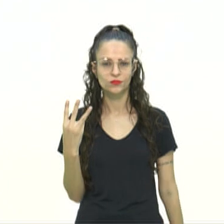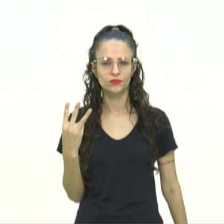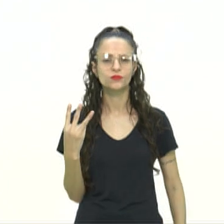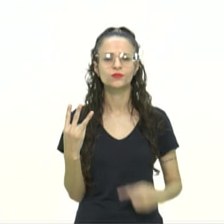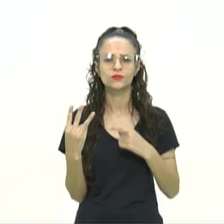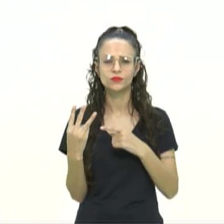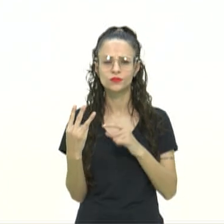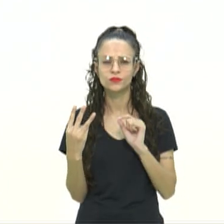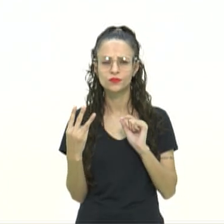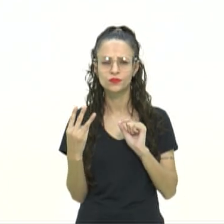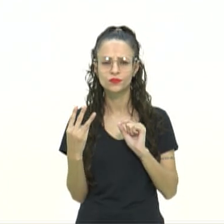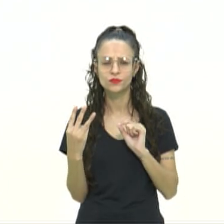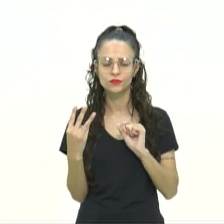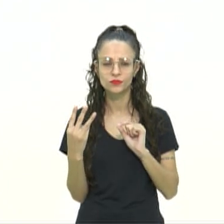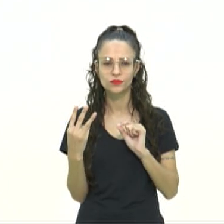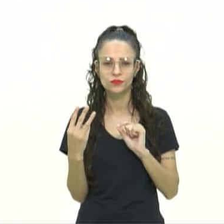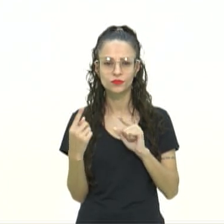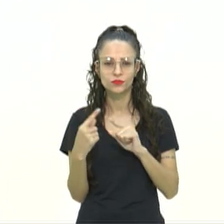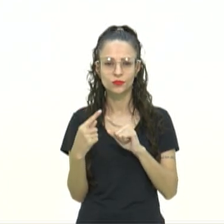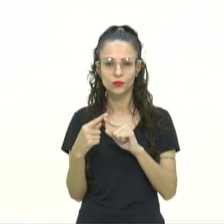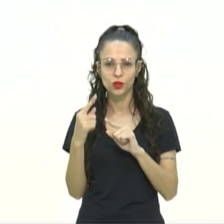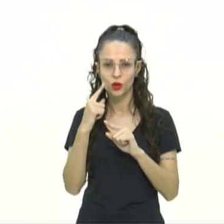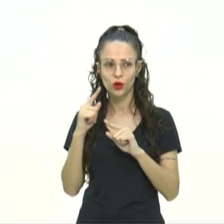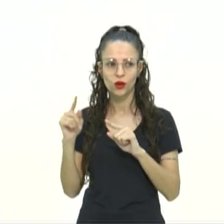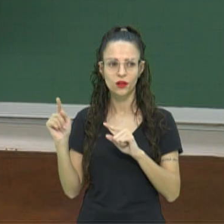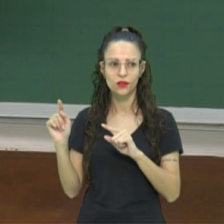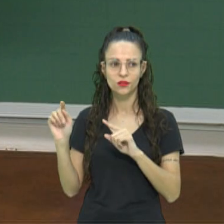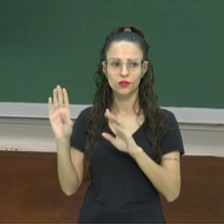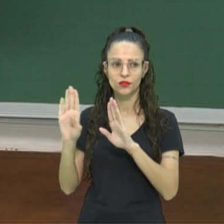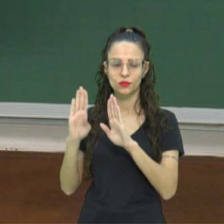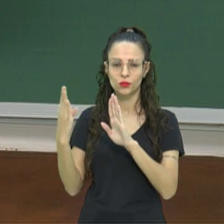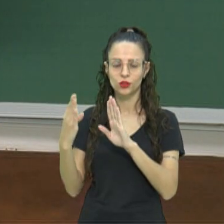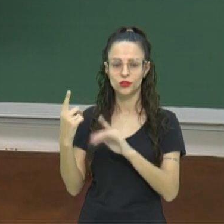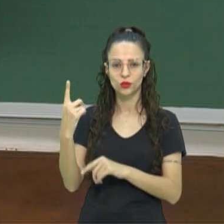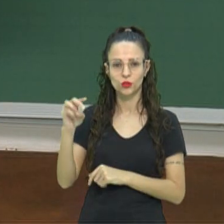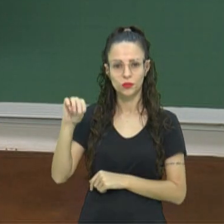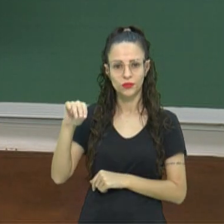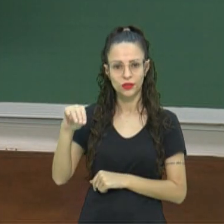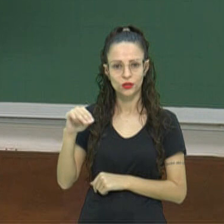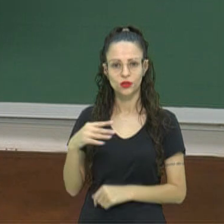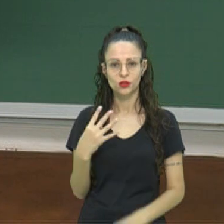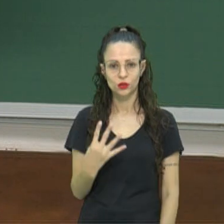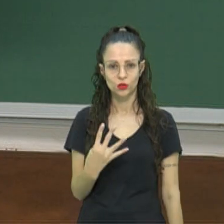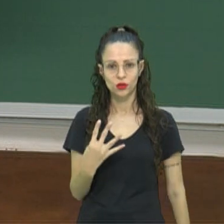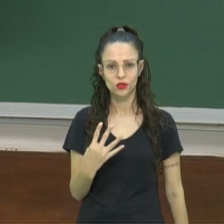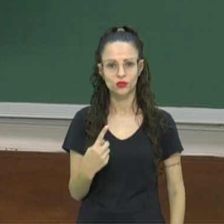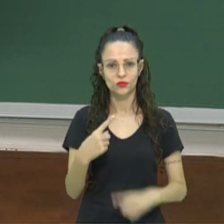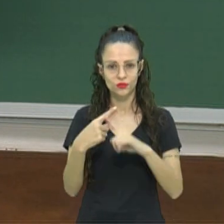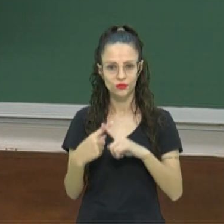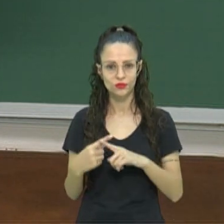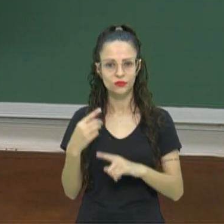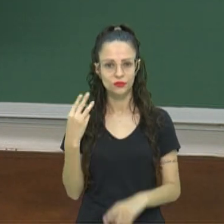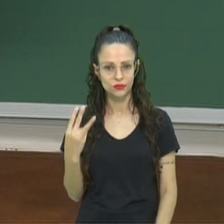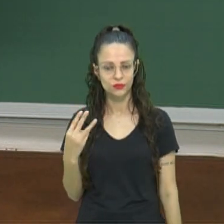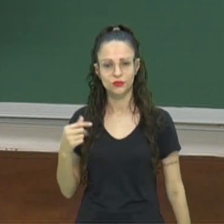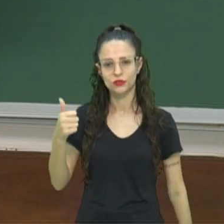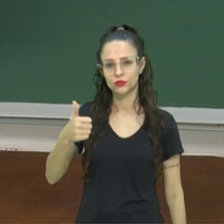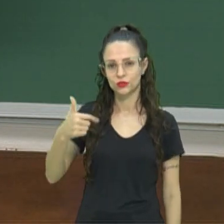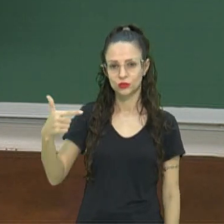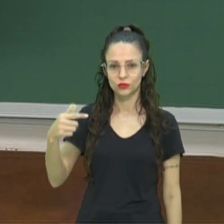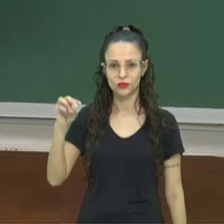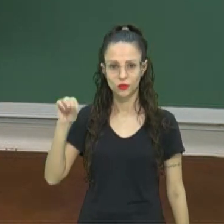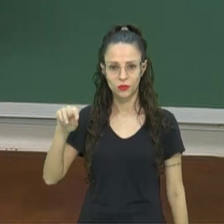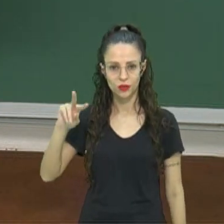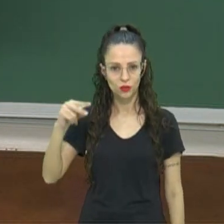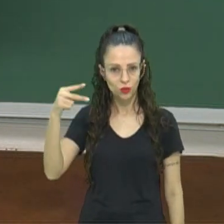que é 3? Porque eu tenho a porta, ok? A porta é 1 metro, então é 4 vezes 3, 12 metros